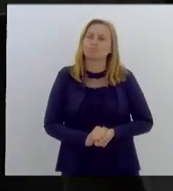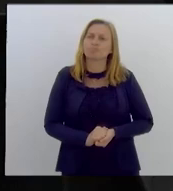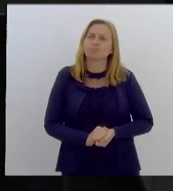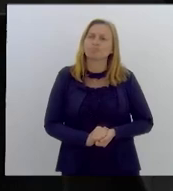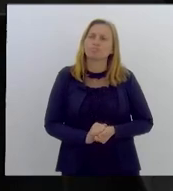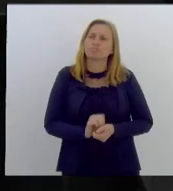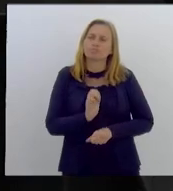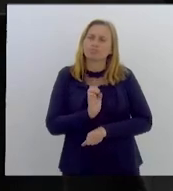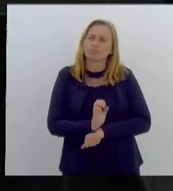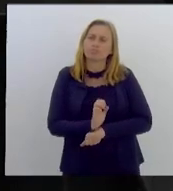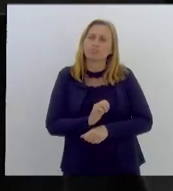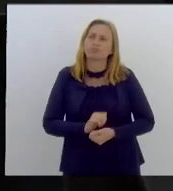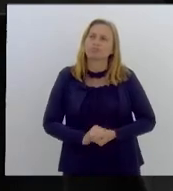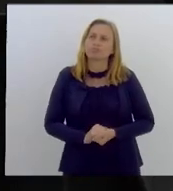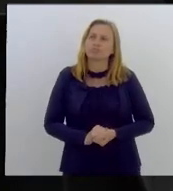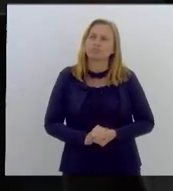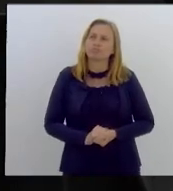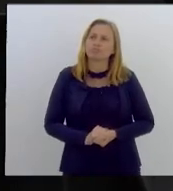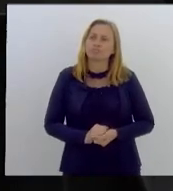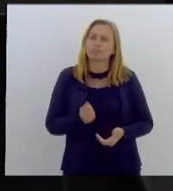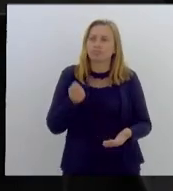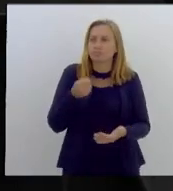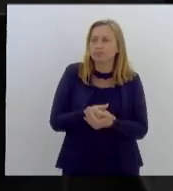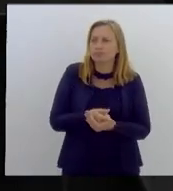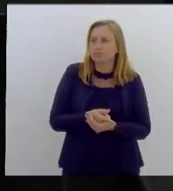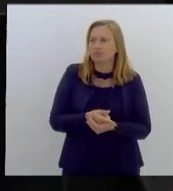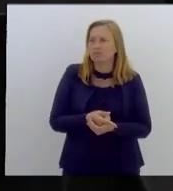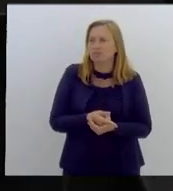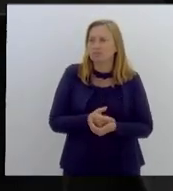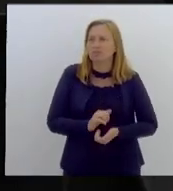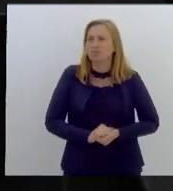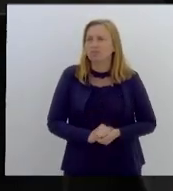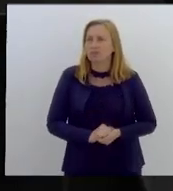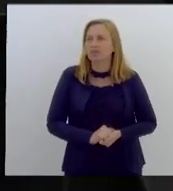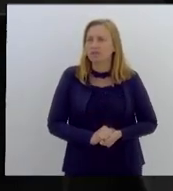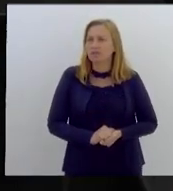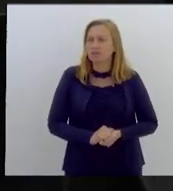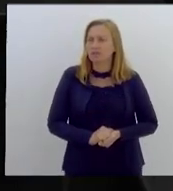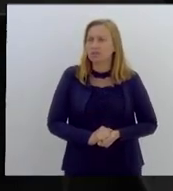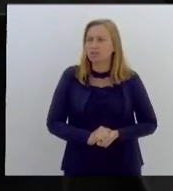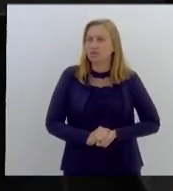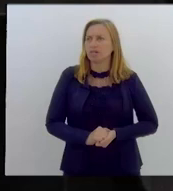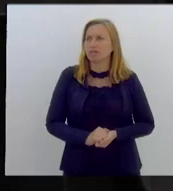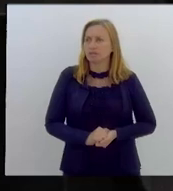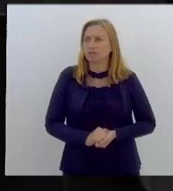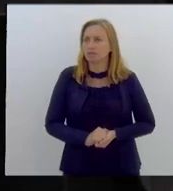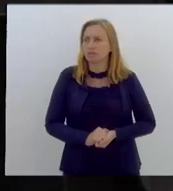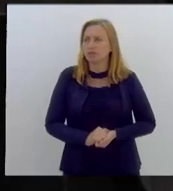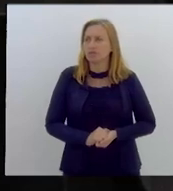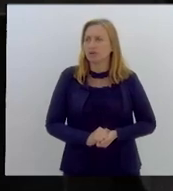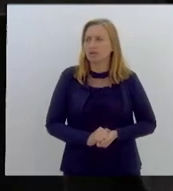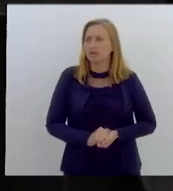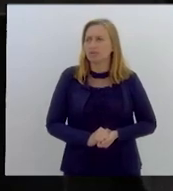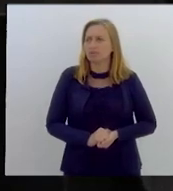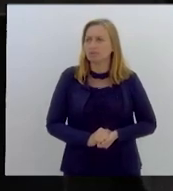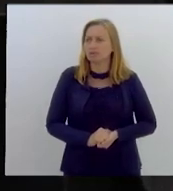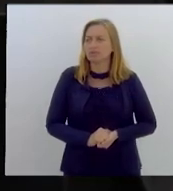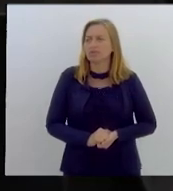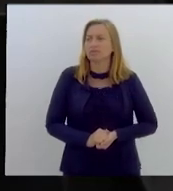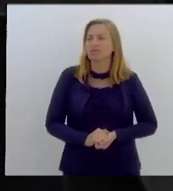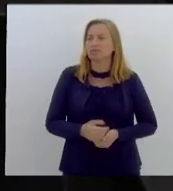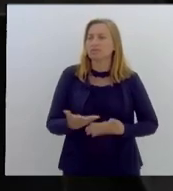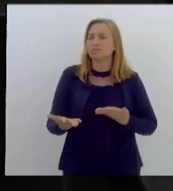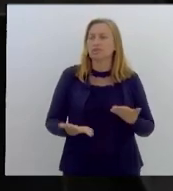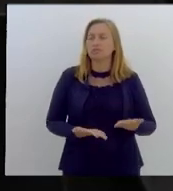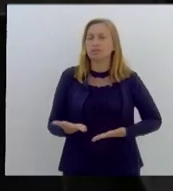é um Estado que paga um dos piores salários a uma parte considerável dos seus servidores